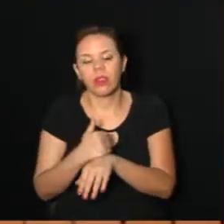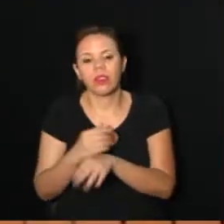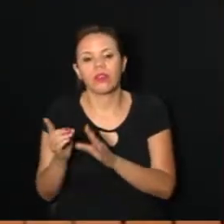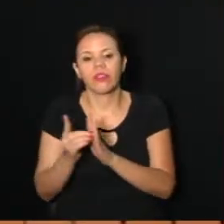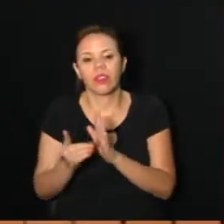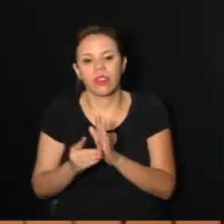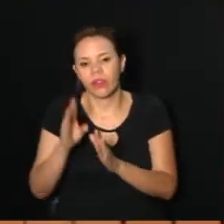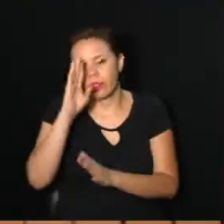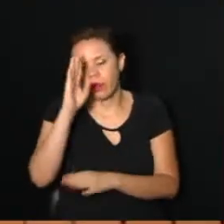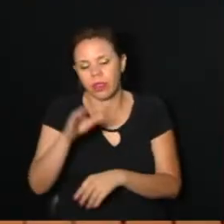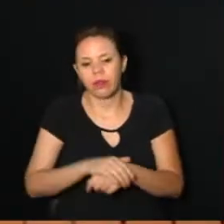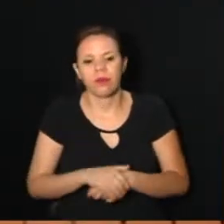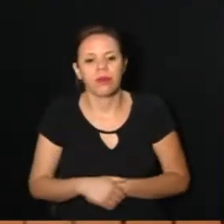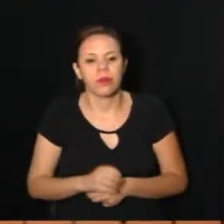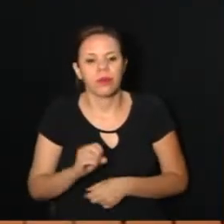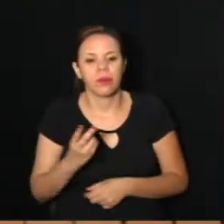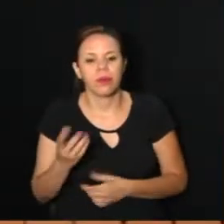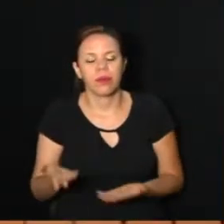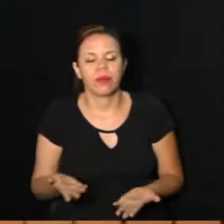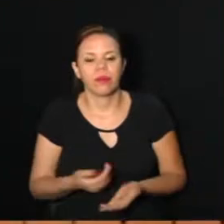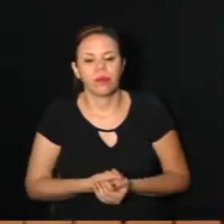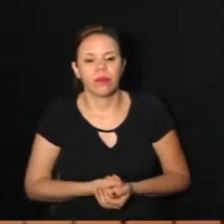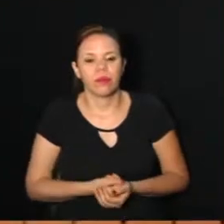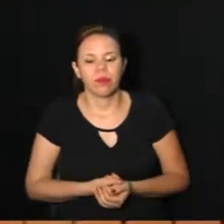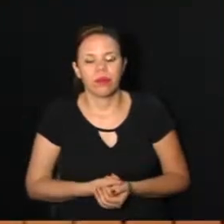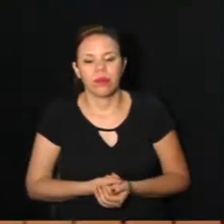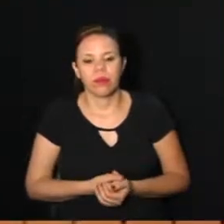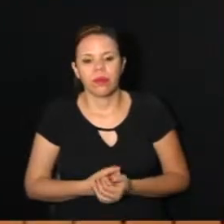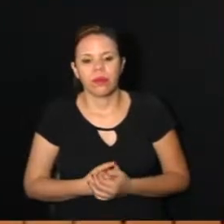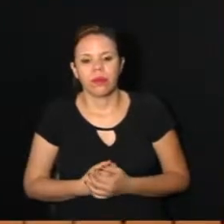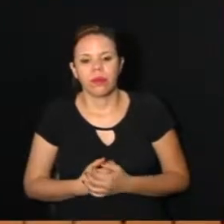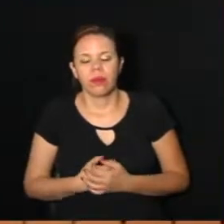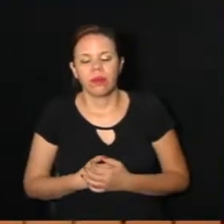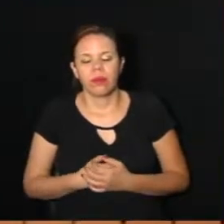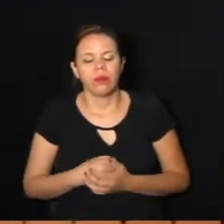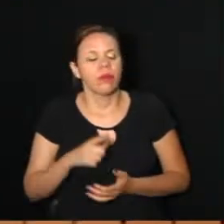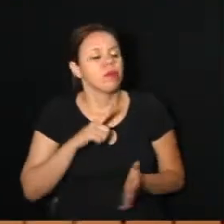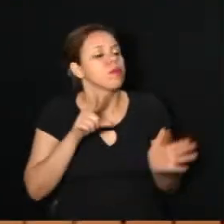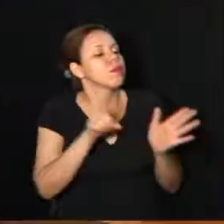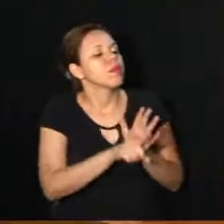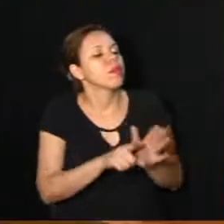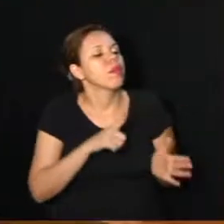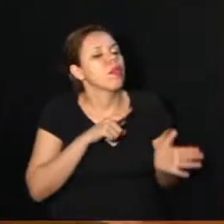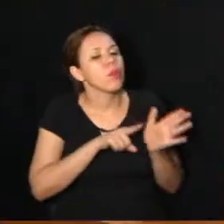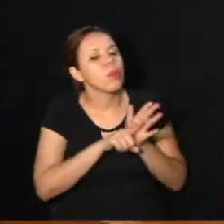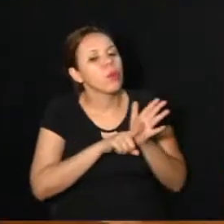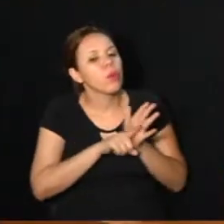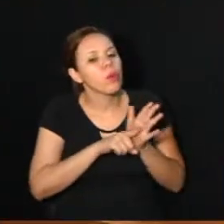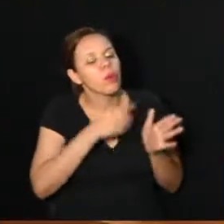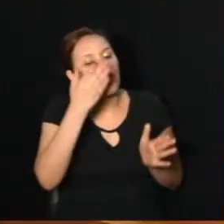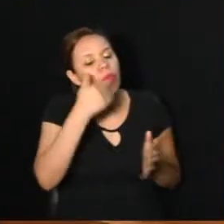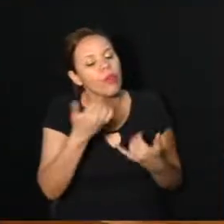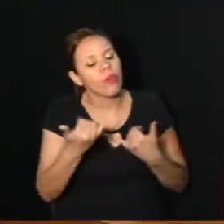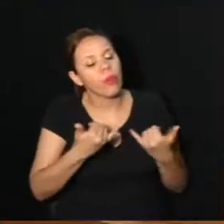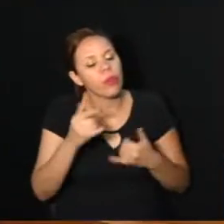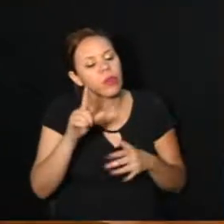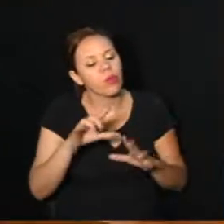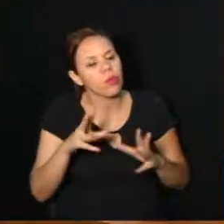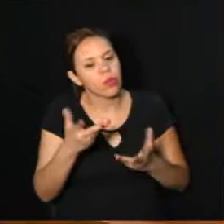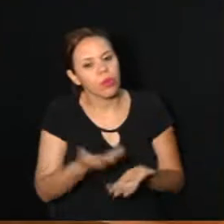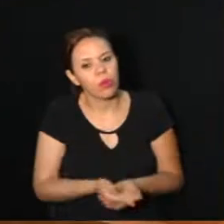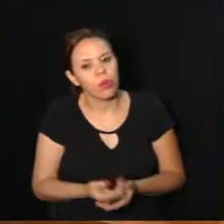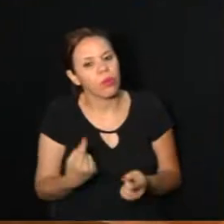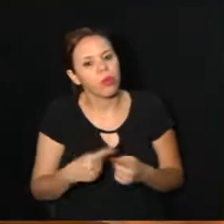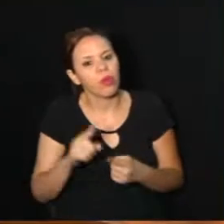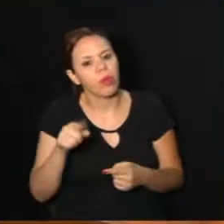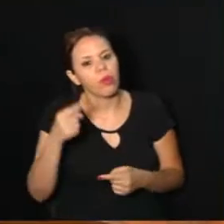Fundamental. Ou nesse sentido. Secretário Santoro, existe um estudo para informatizar tudo isso? Porque o